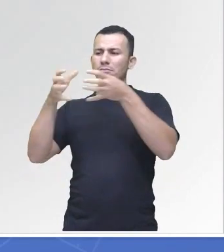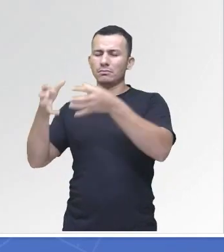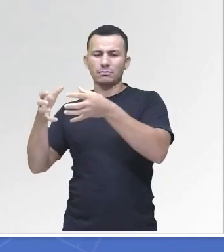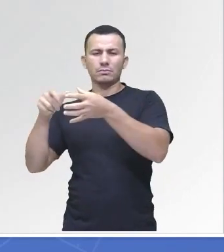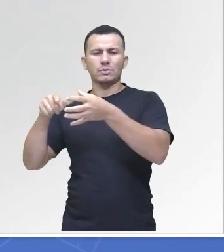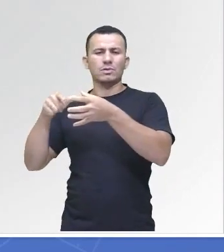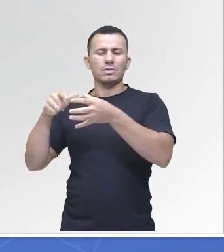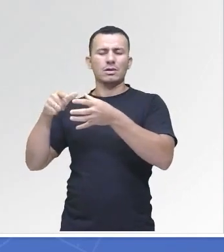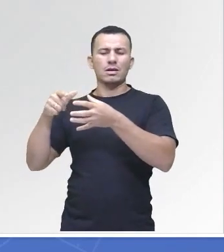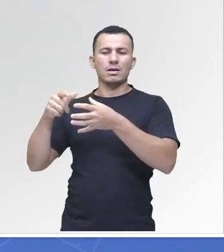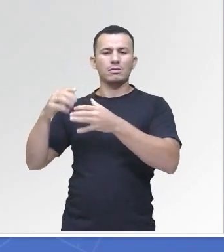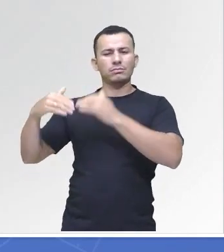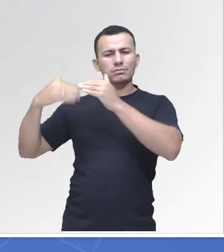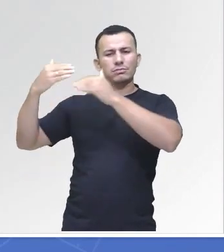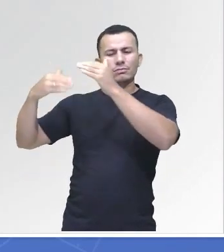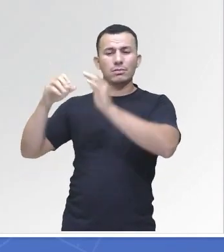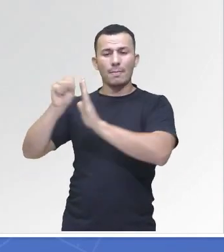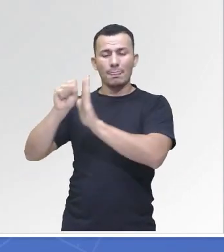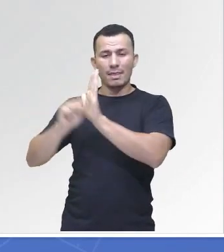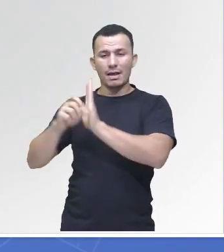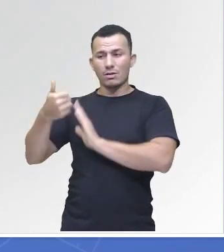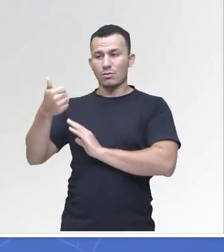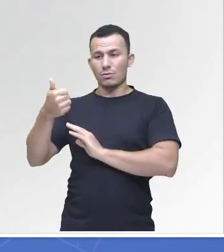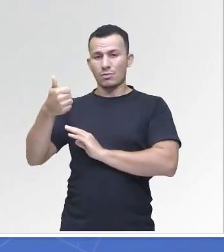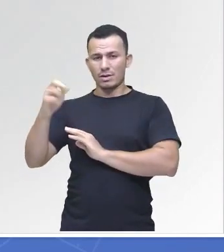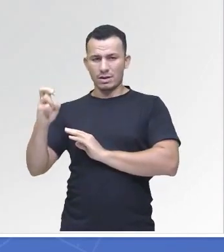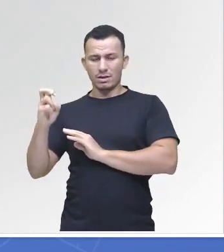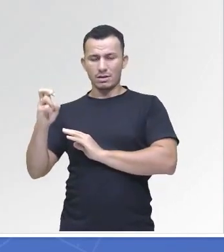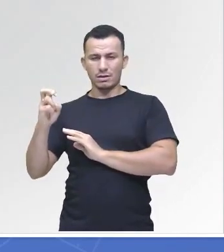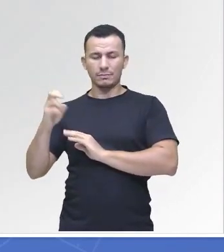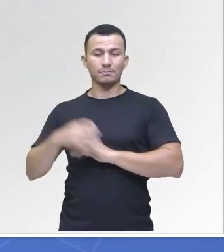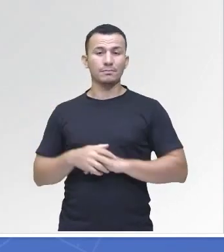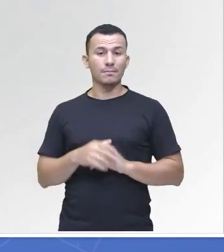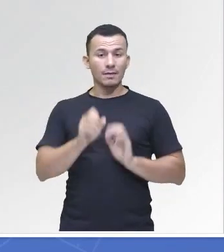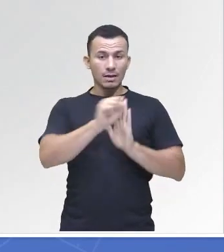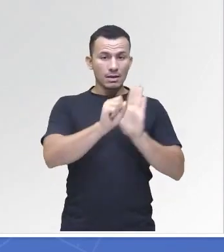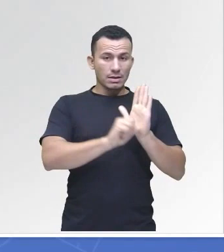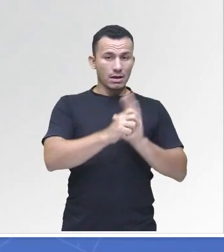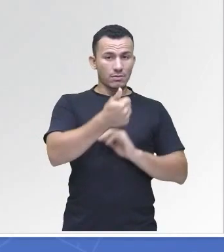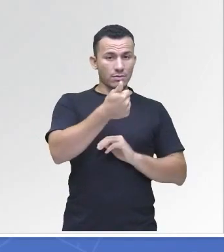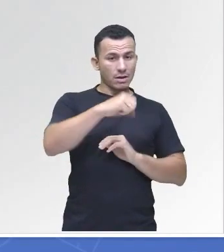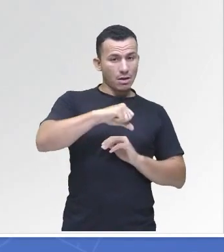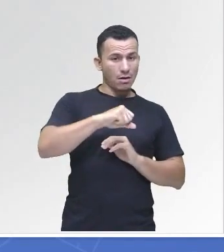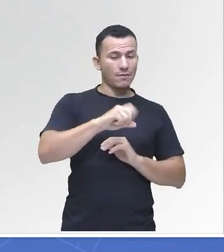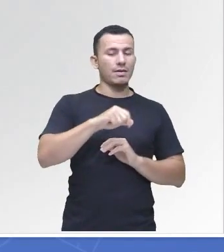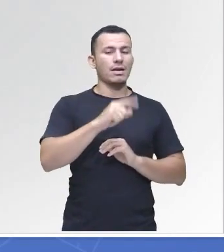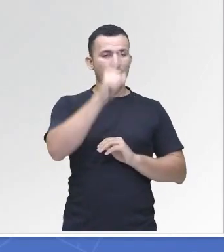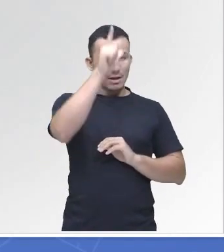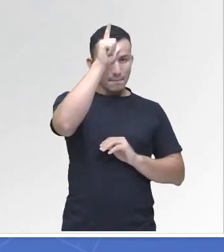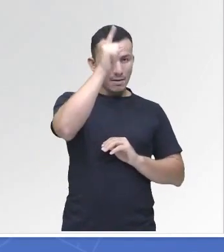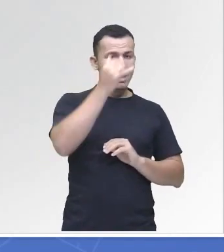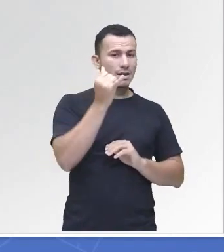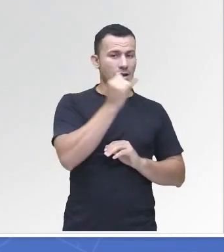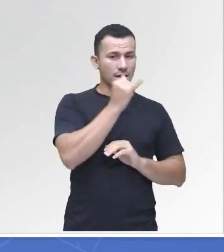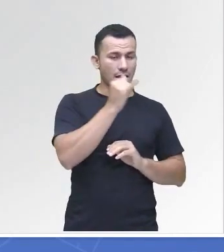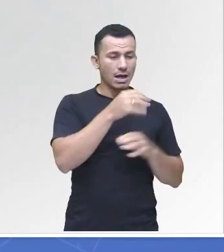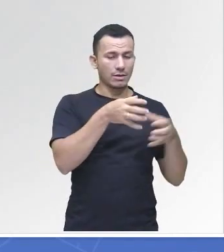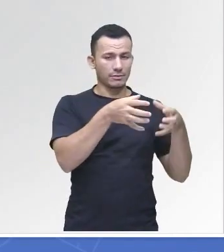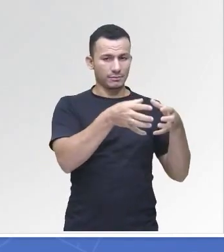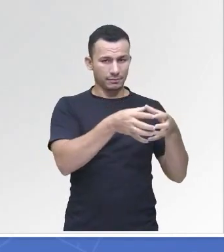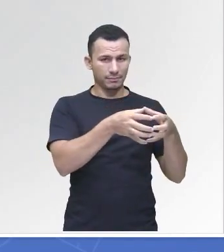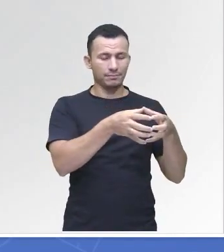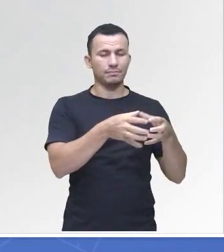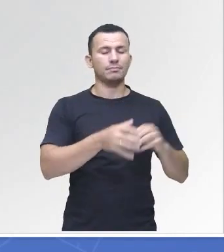XV, né? No século XIX a gente tem a unificação da Alemanha e da Itália. E nesse momento já estava havendo